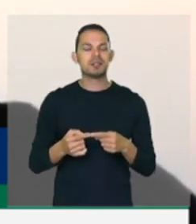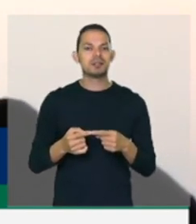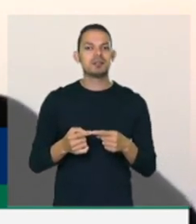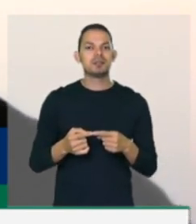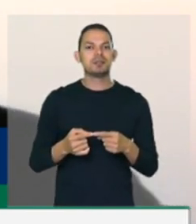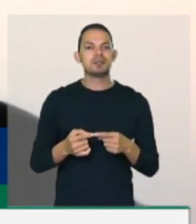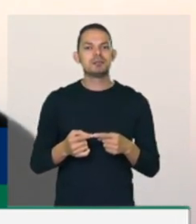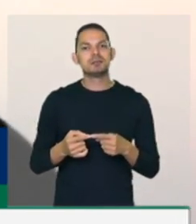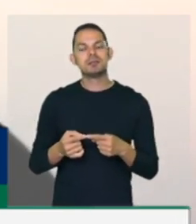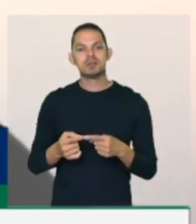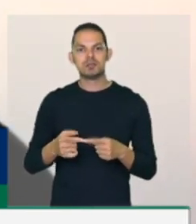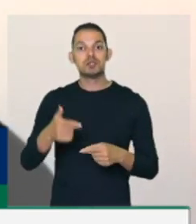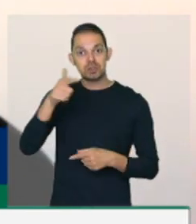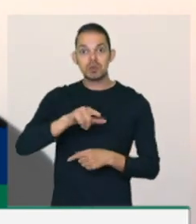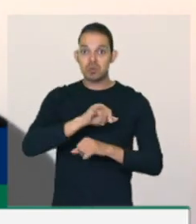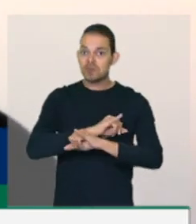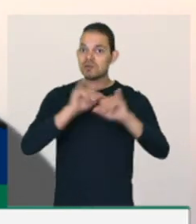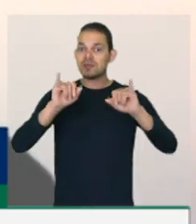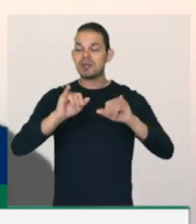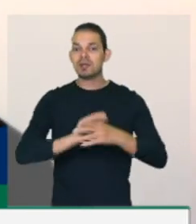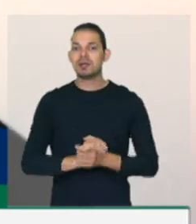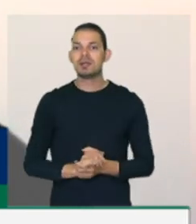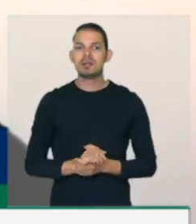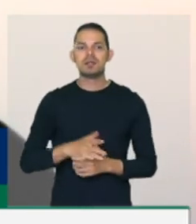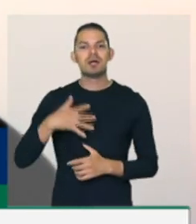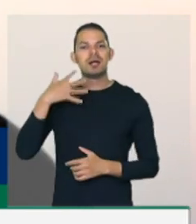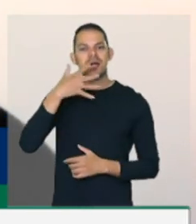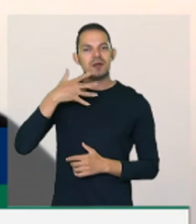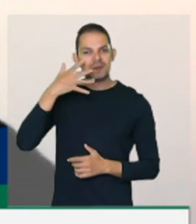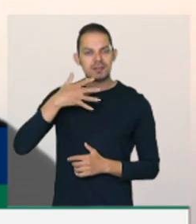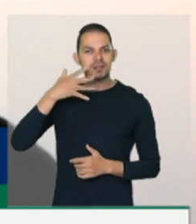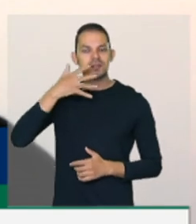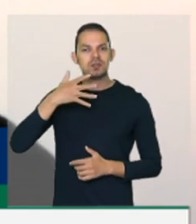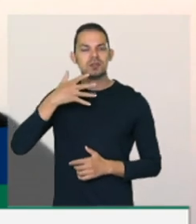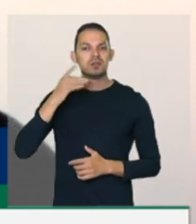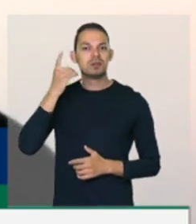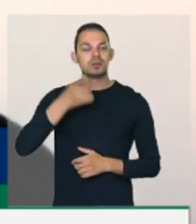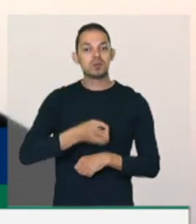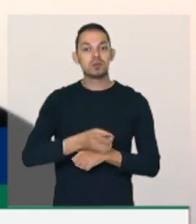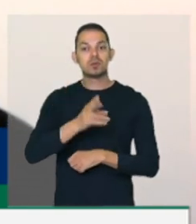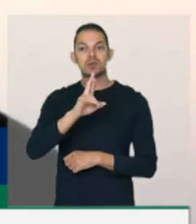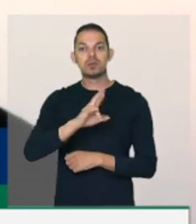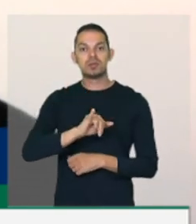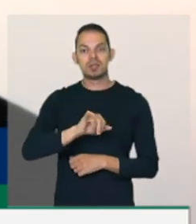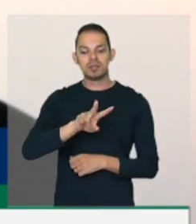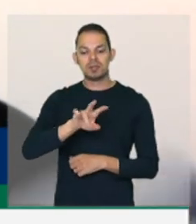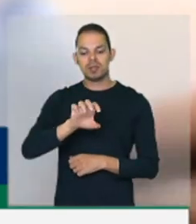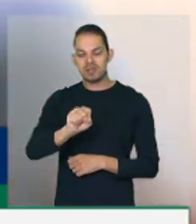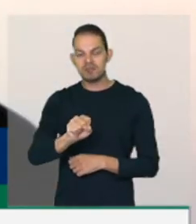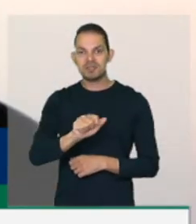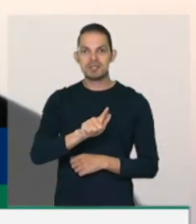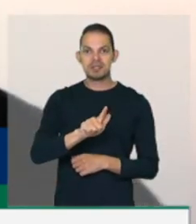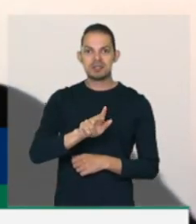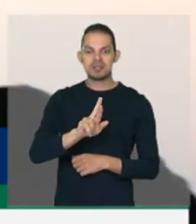ser. E repito aqui a fala do doutor Ives Gandra,